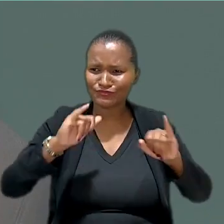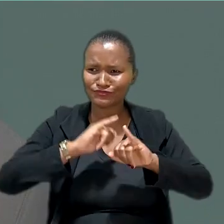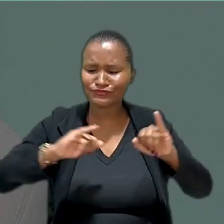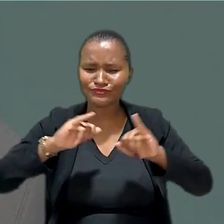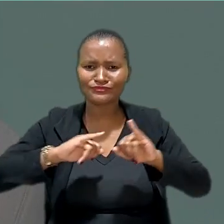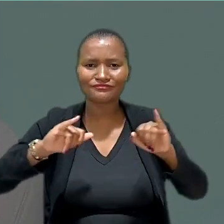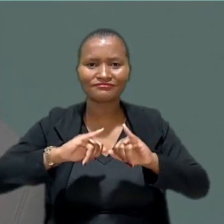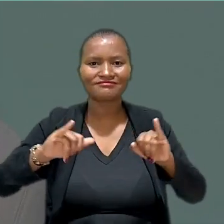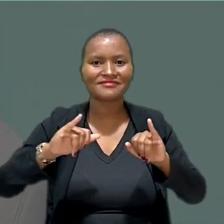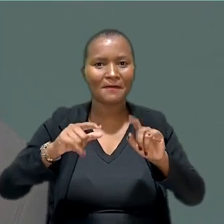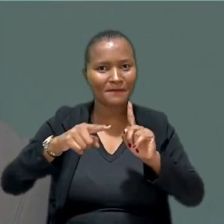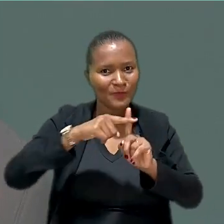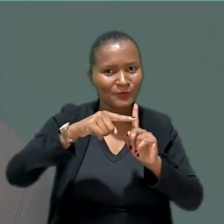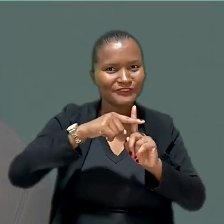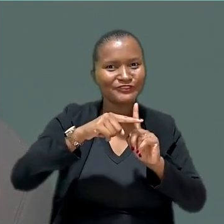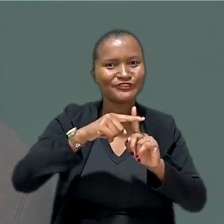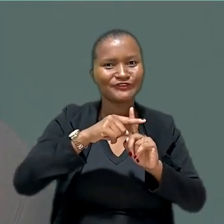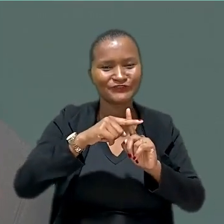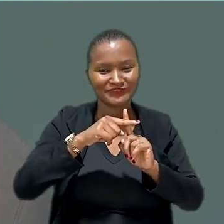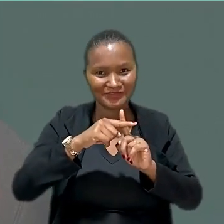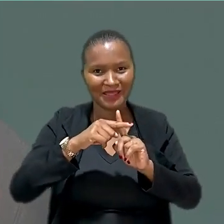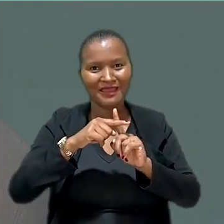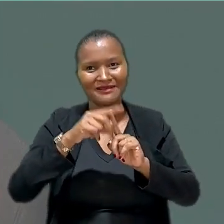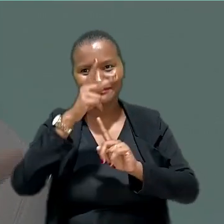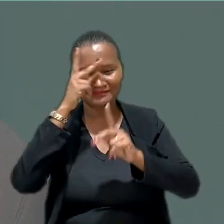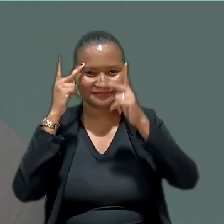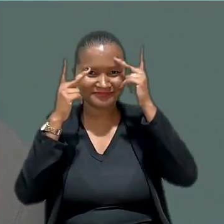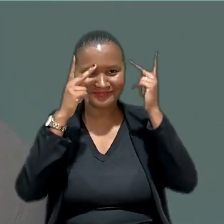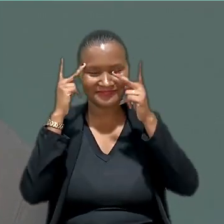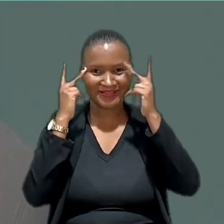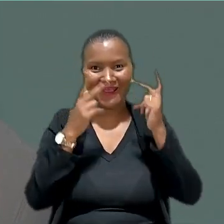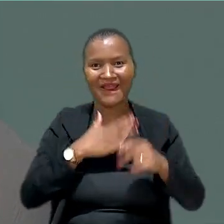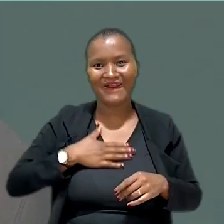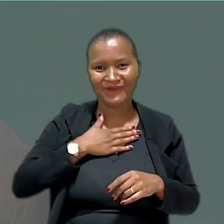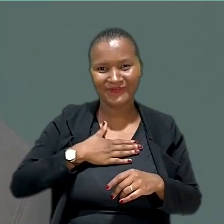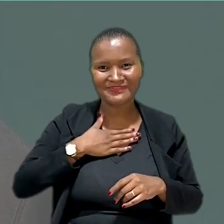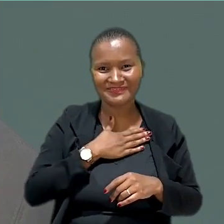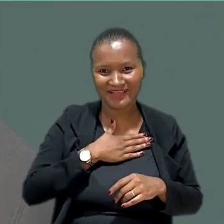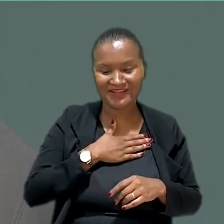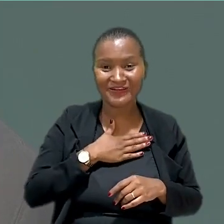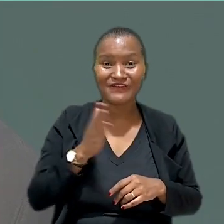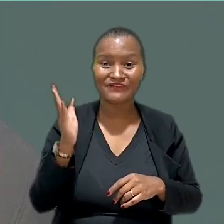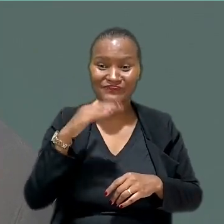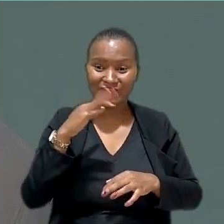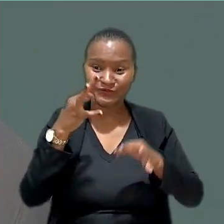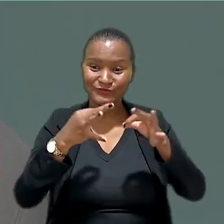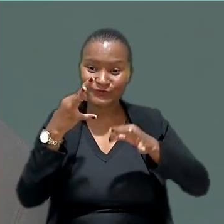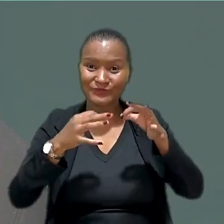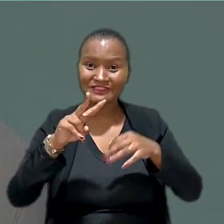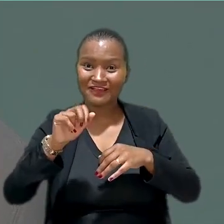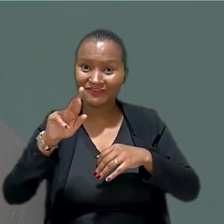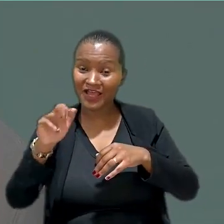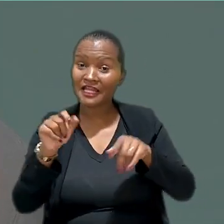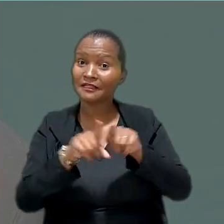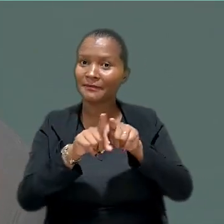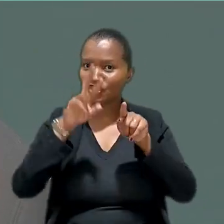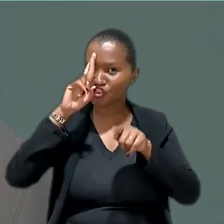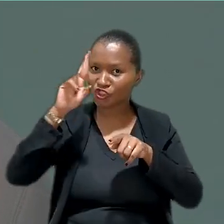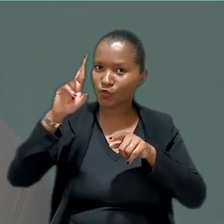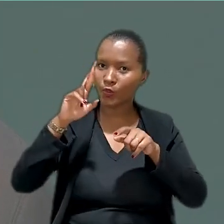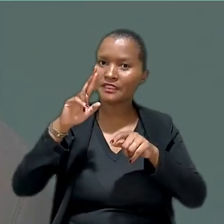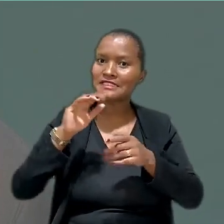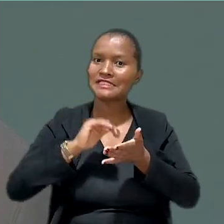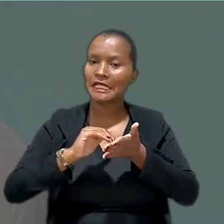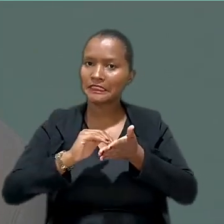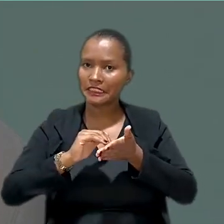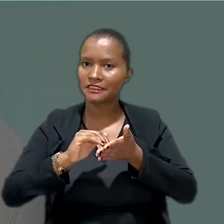muito positivamente, causou uma repercussão muito boa entre os colegas de primeiro grau, e vem o juiz da vara e também o seu diretor de secretaria.